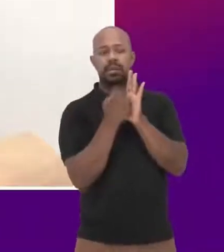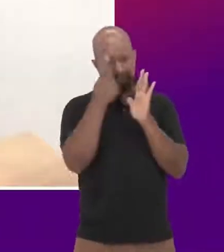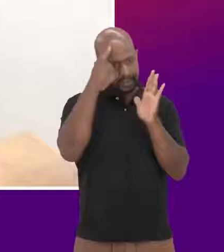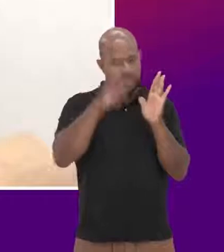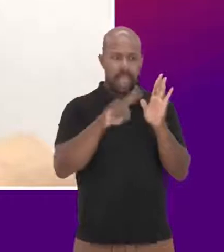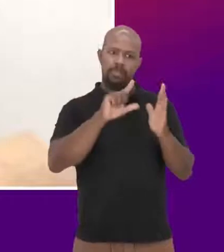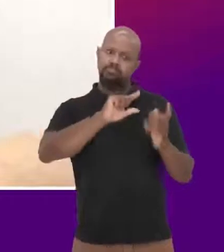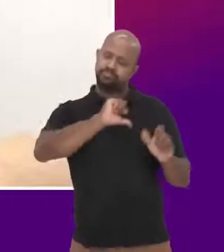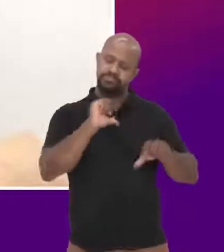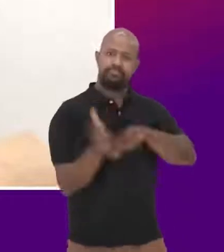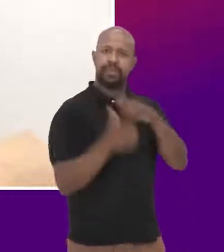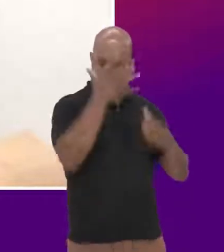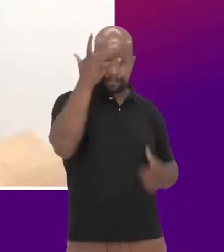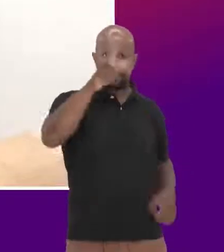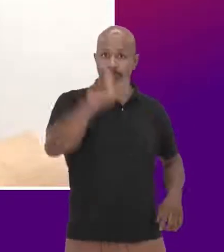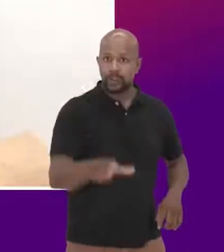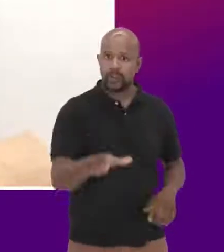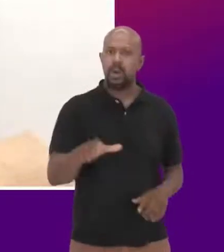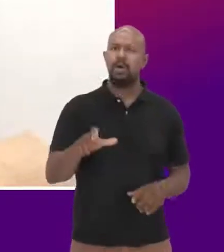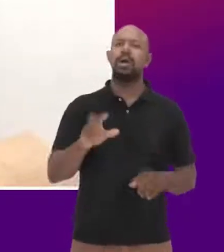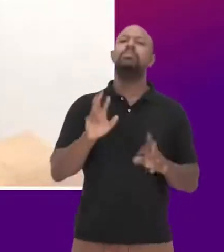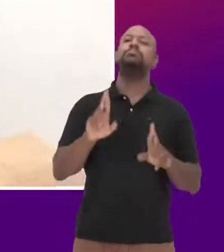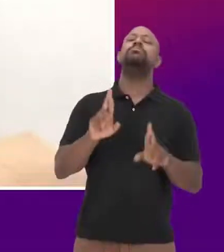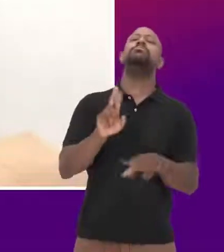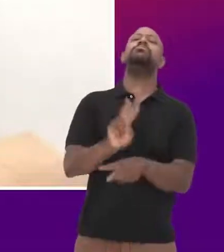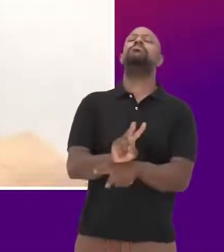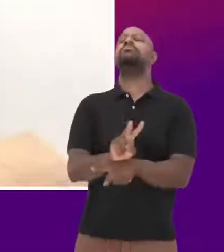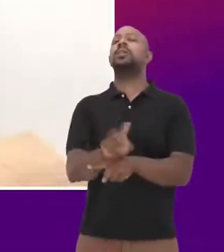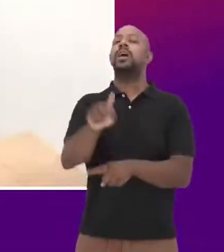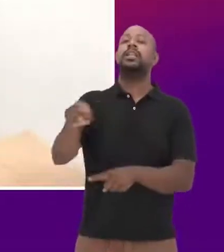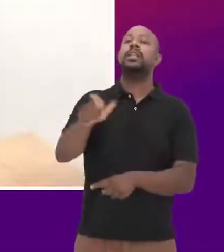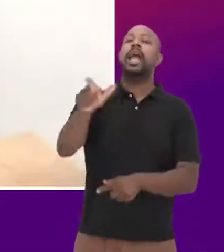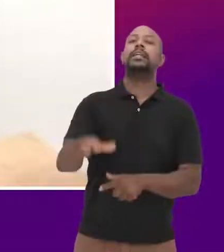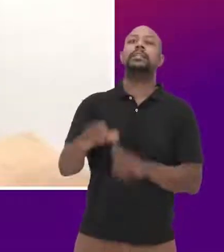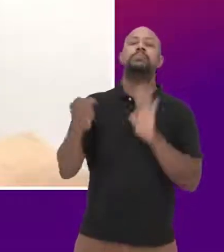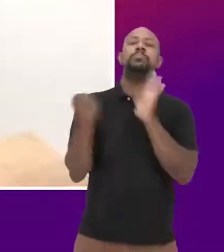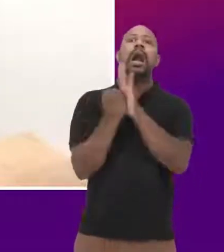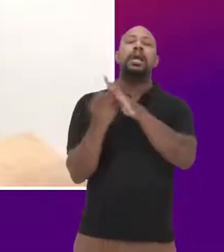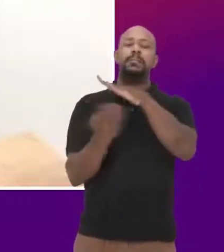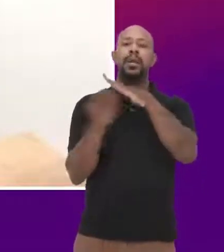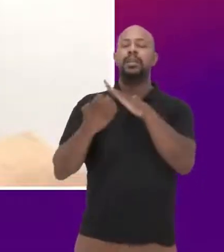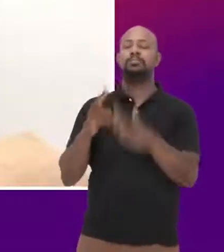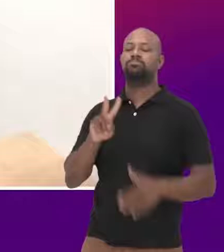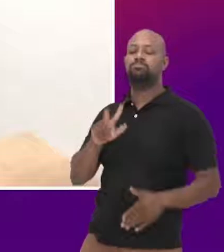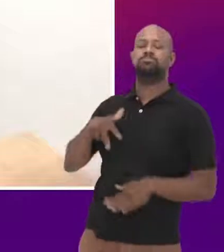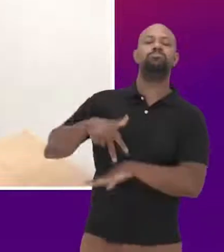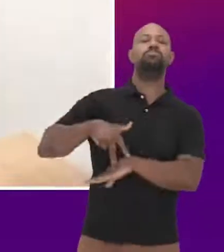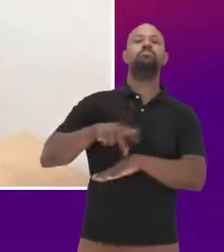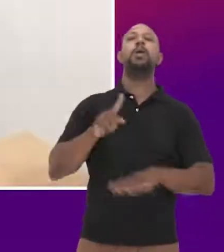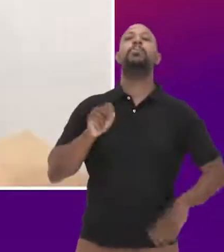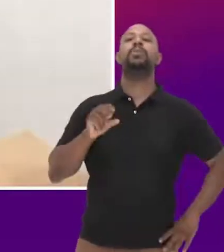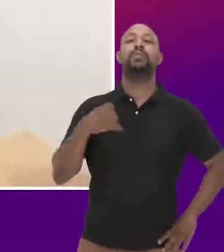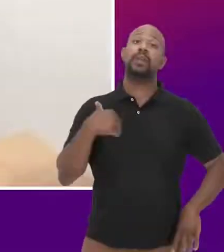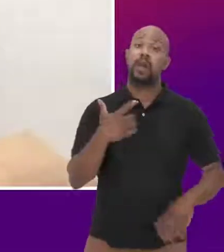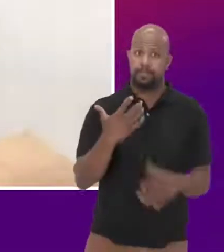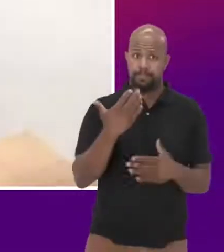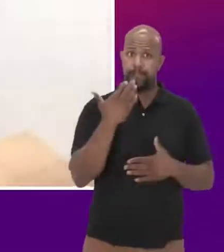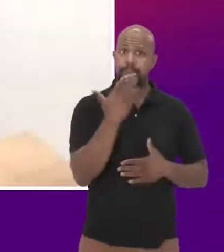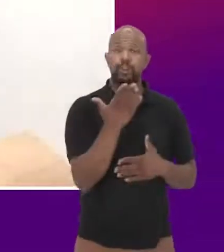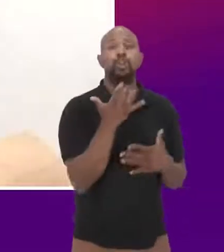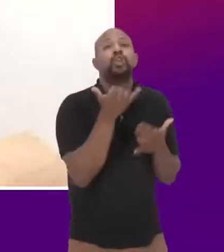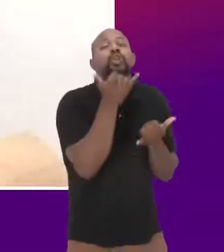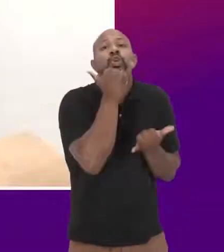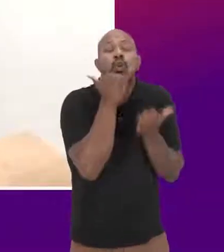pessoas, esperam dessas marcas posicionamentos, pedidos de desculpas